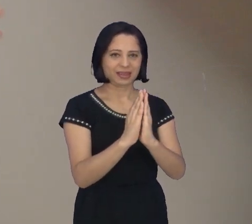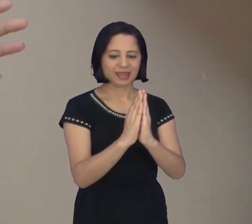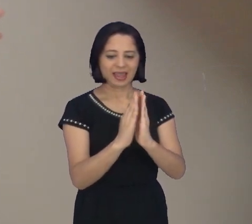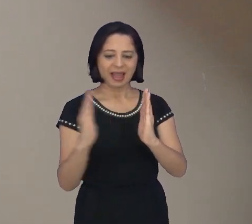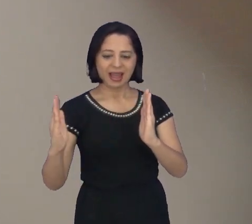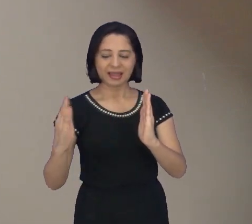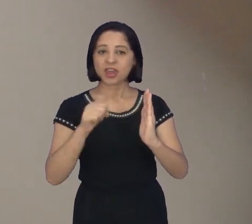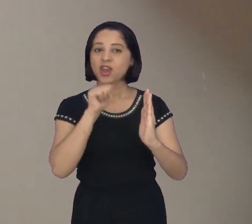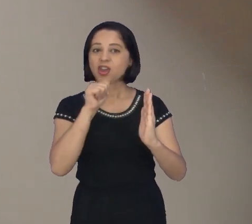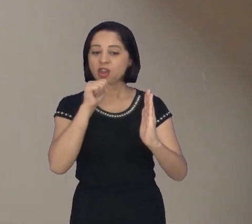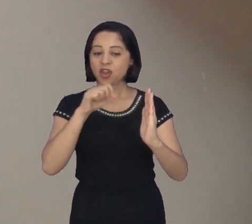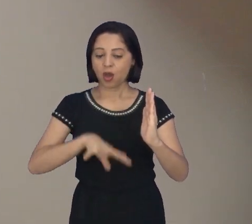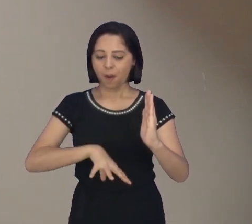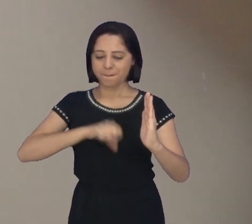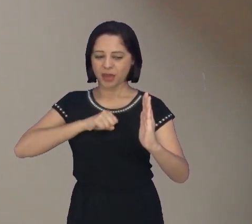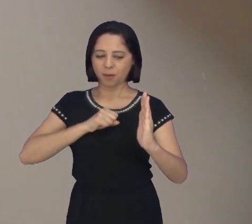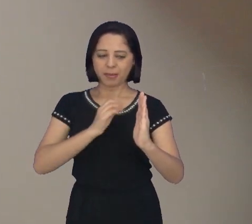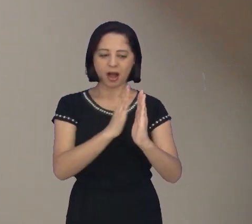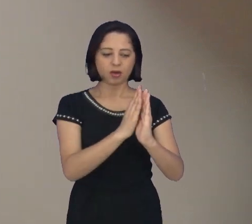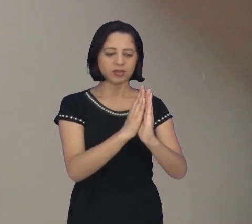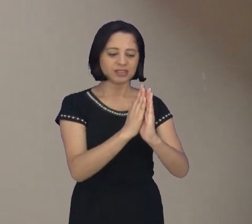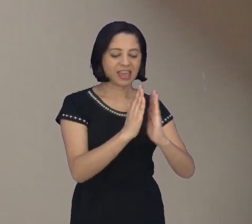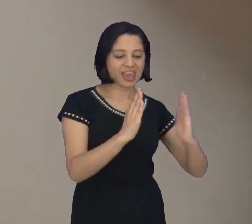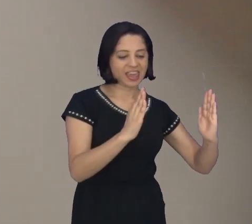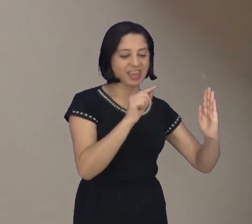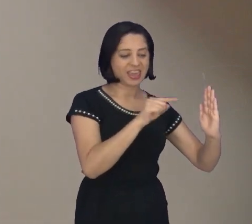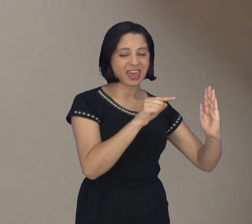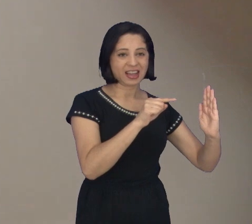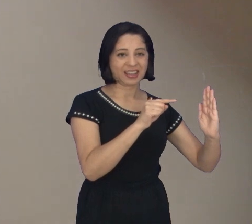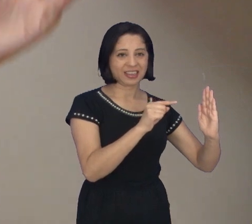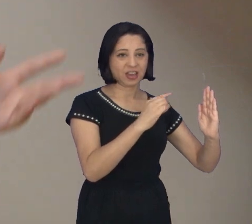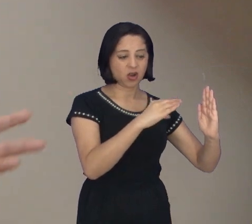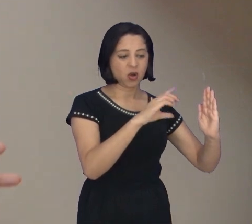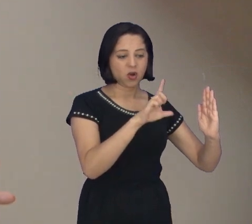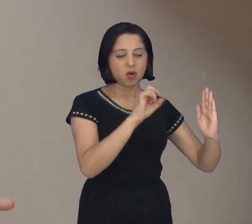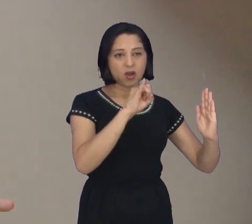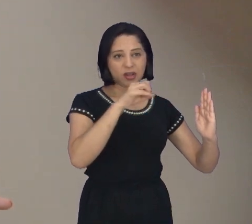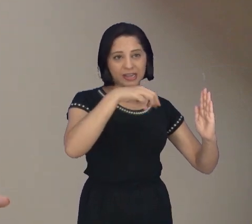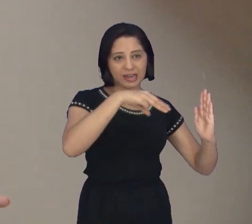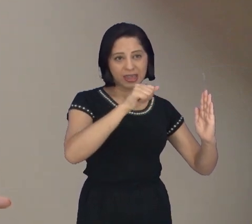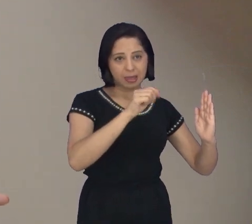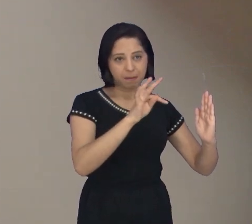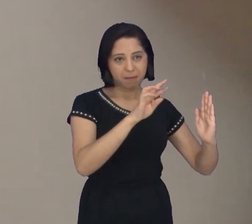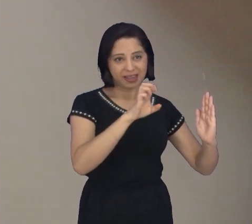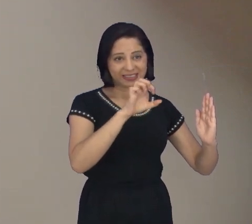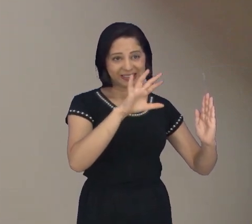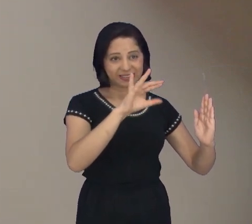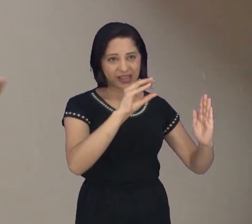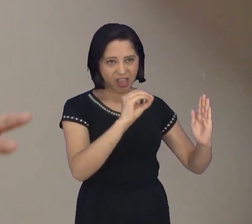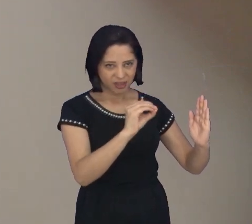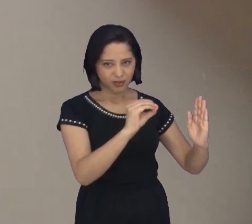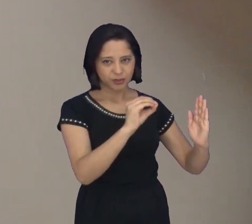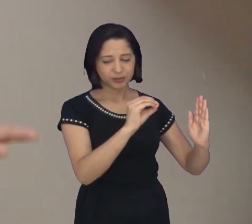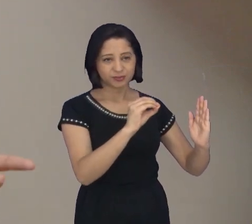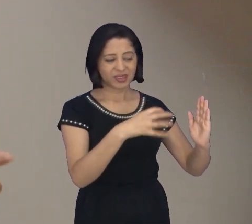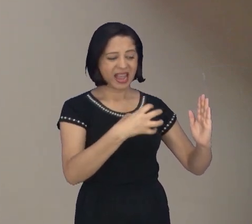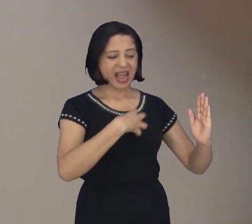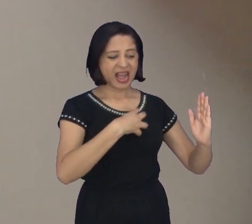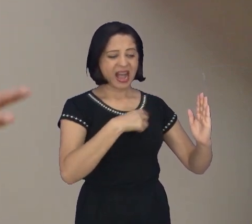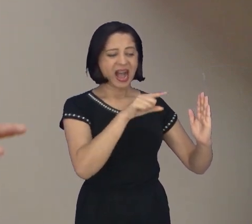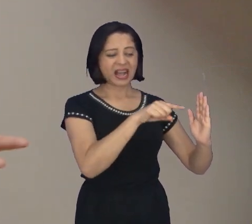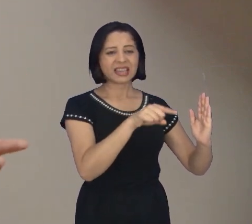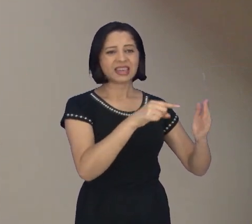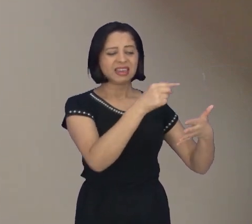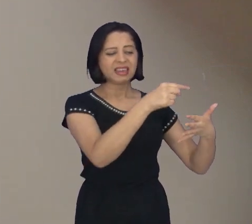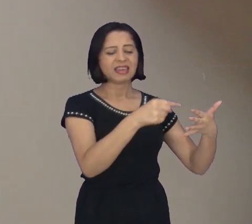deixando a vida fértil, né, e está entrando na menopausa, e isso mexe com a cabeça de todo mundo. Sim. Quais são os sintomas e